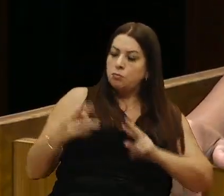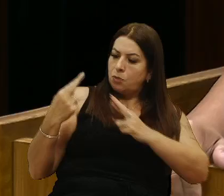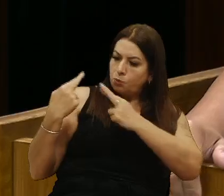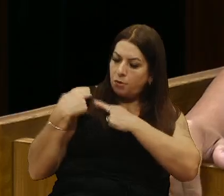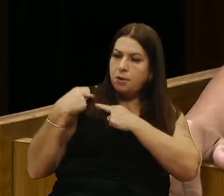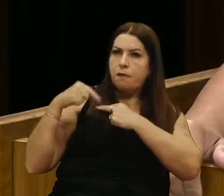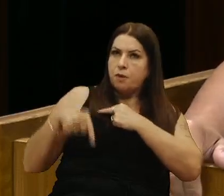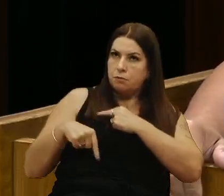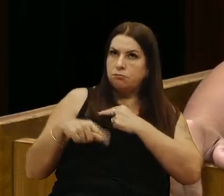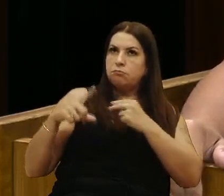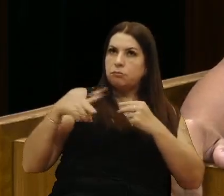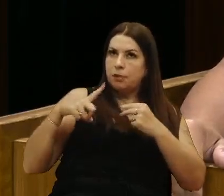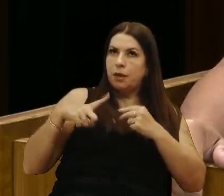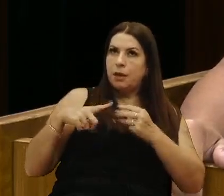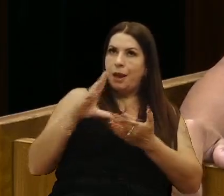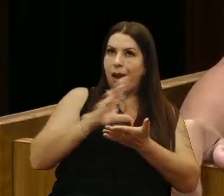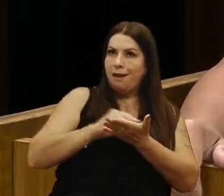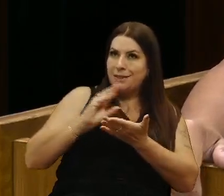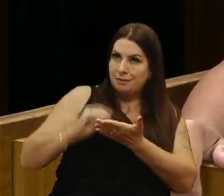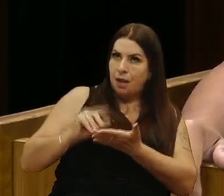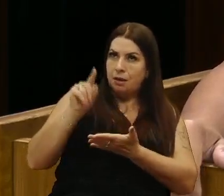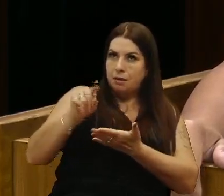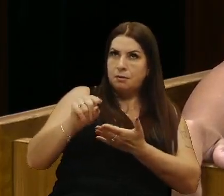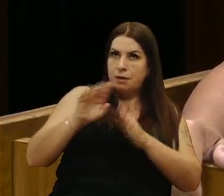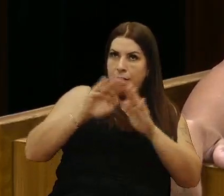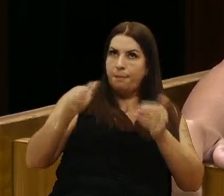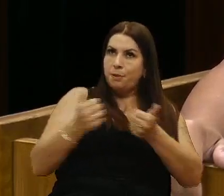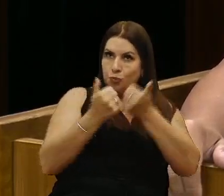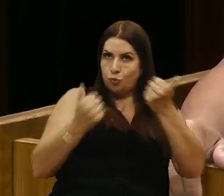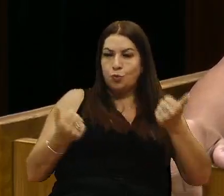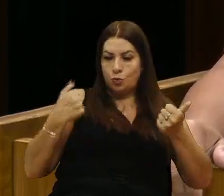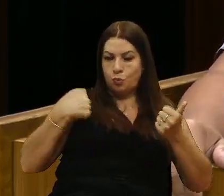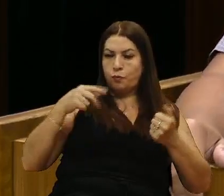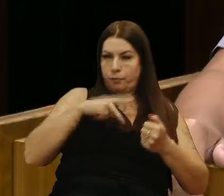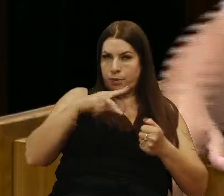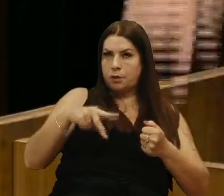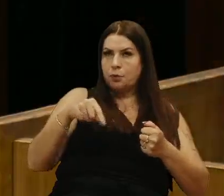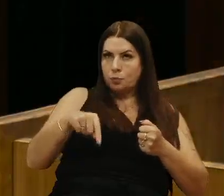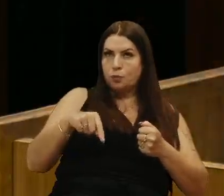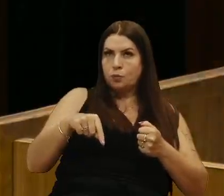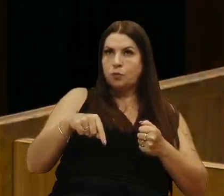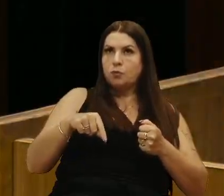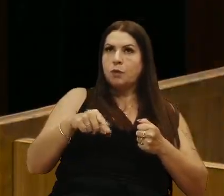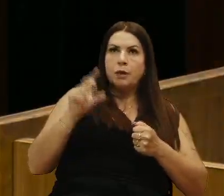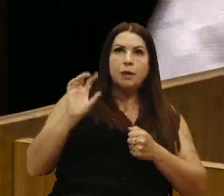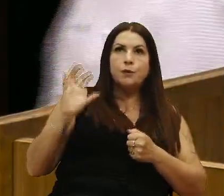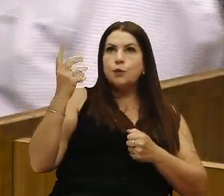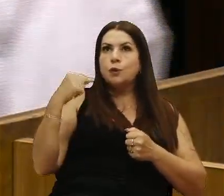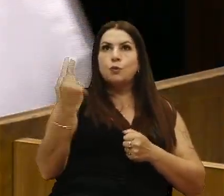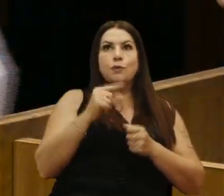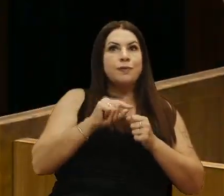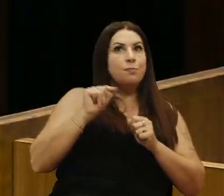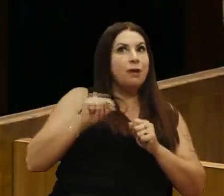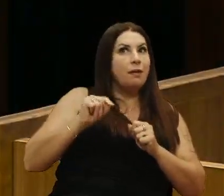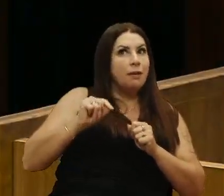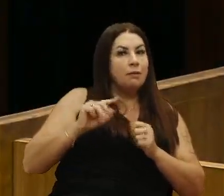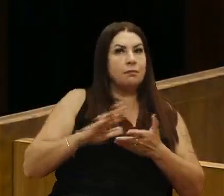responsável. Eu tenho aqui as atas da mesa diretora de quando fui presidente das decisões que